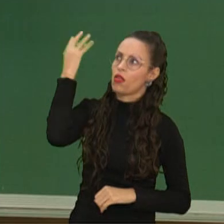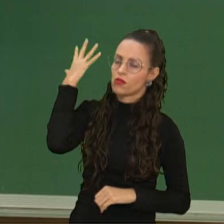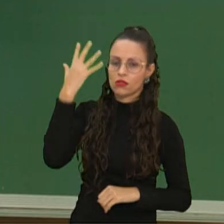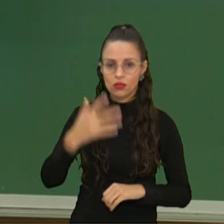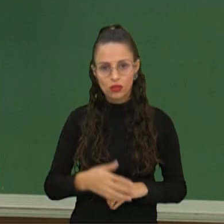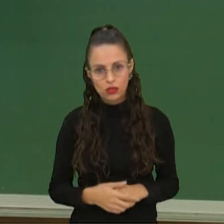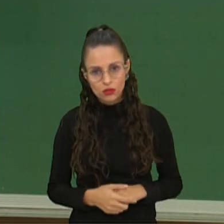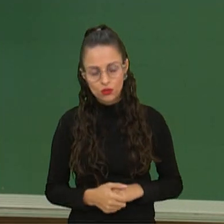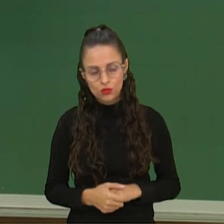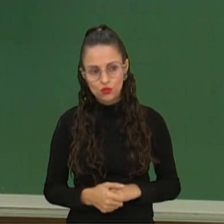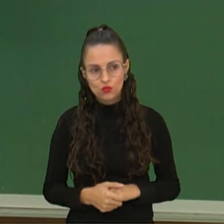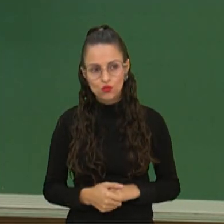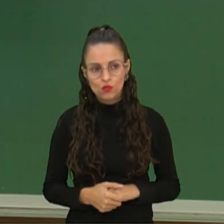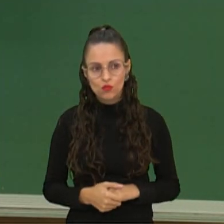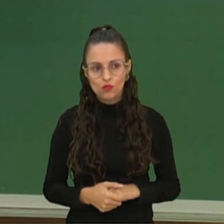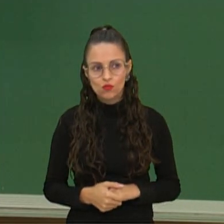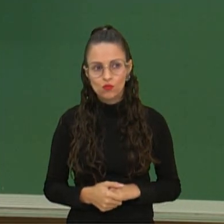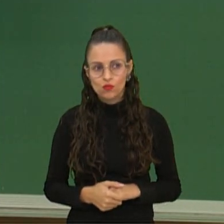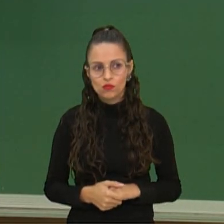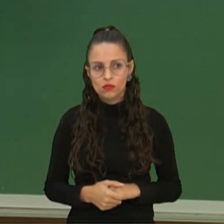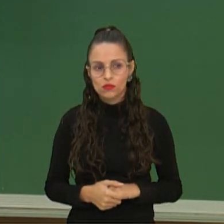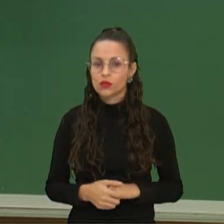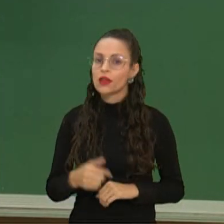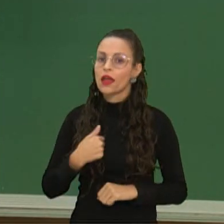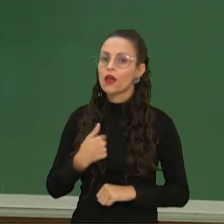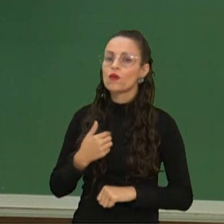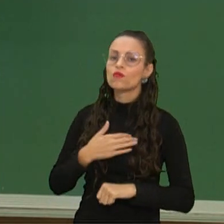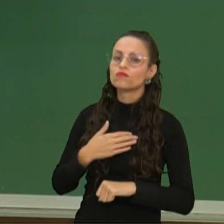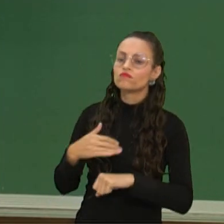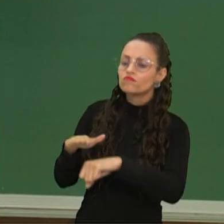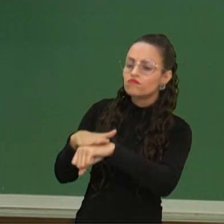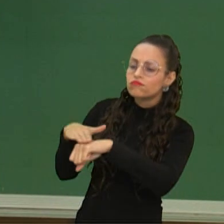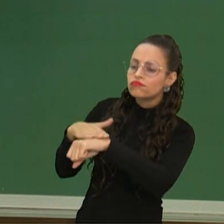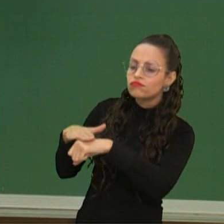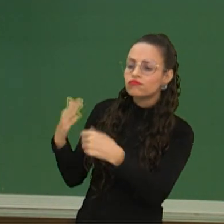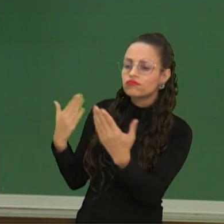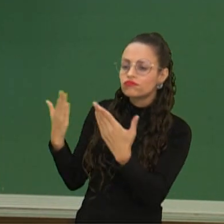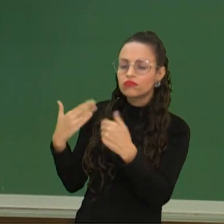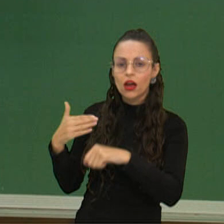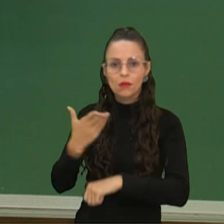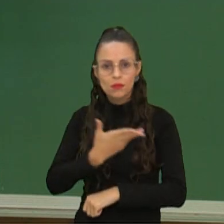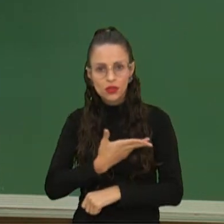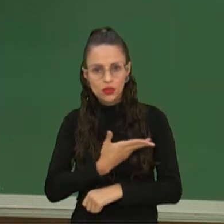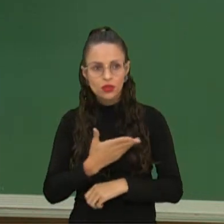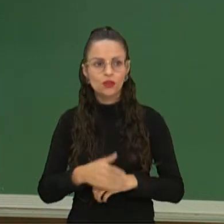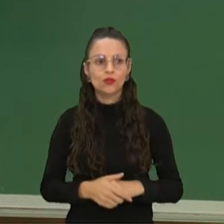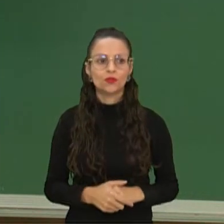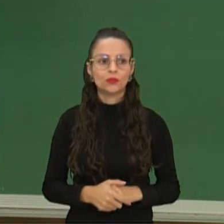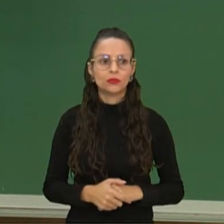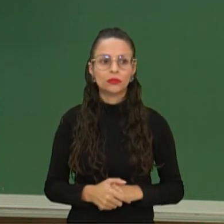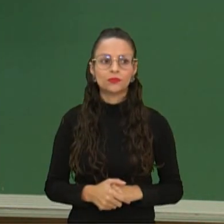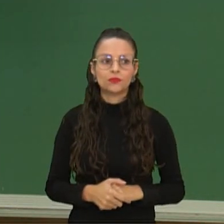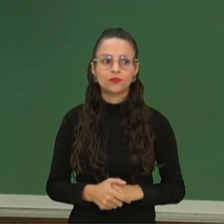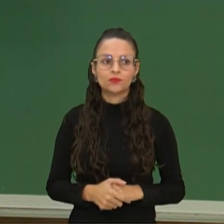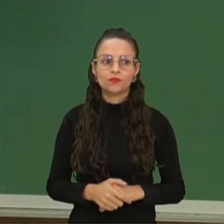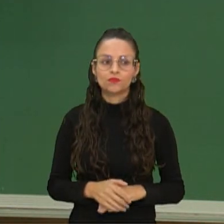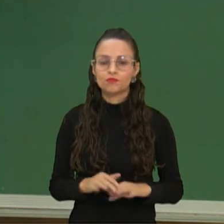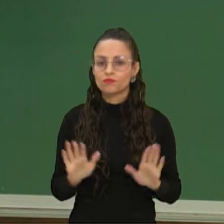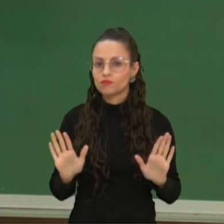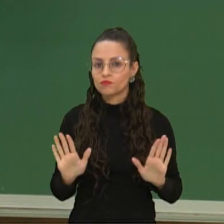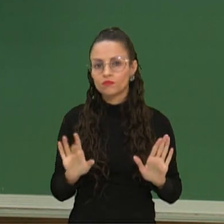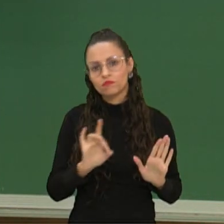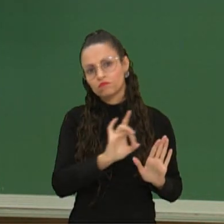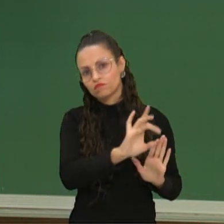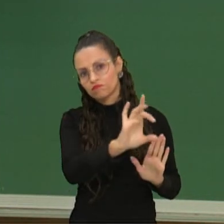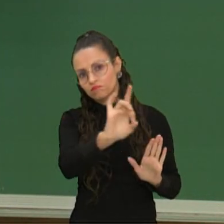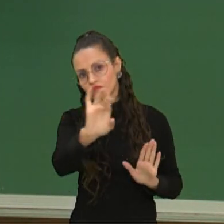coloquei aqui. I talk with my friends. Eu converso com os meus amigos. I apologize. Então, cada um